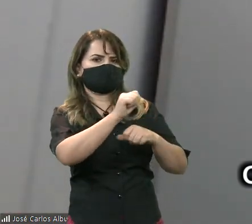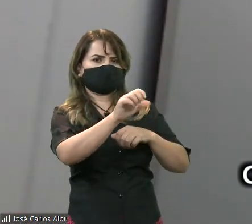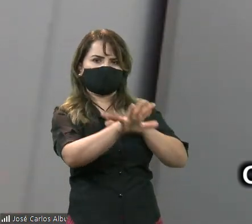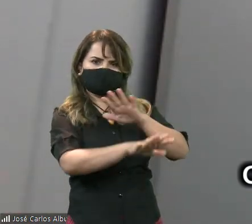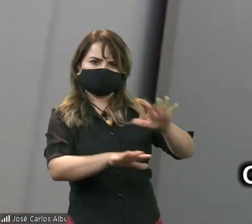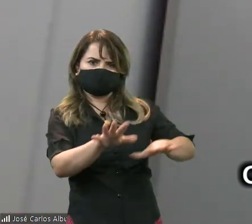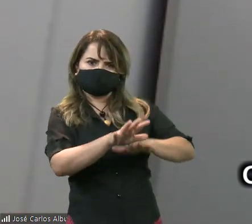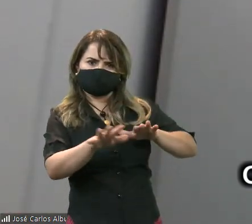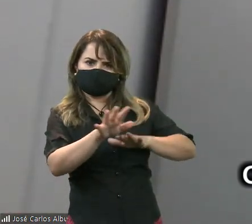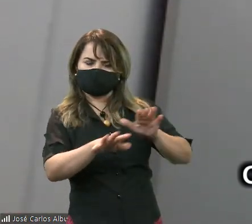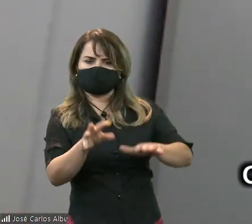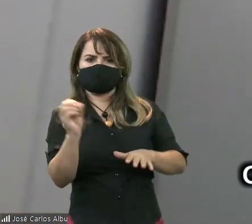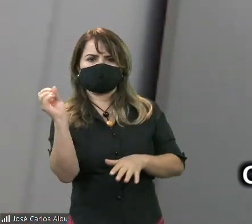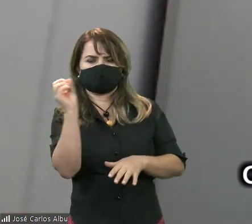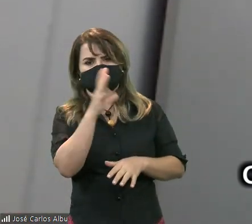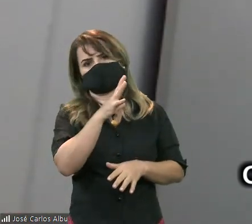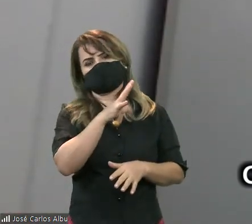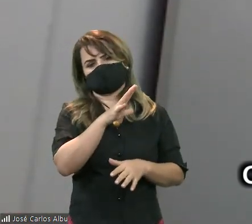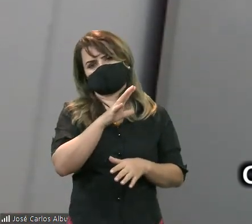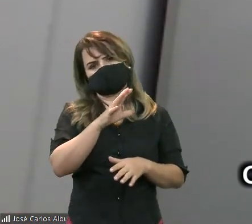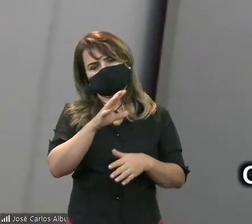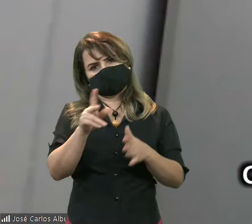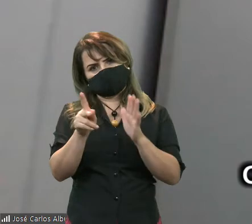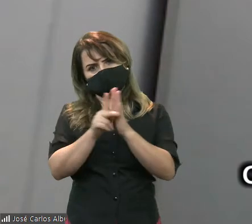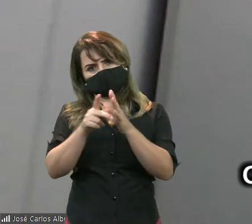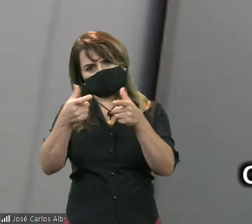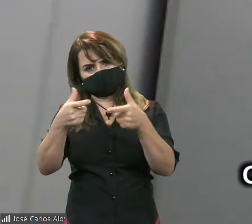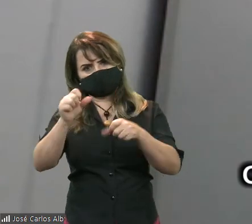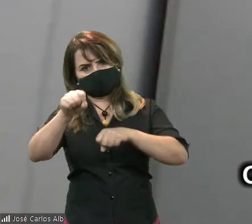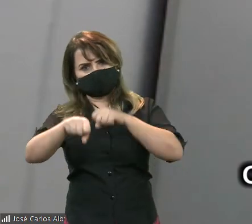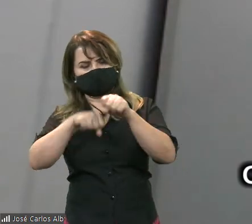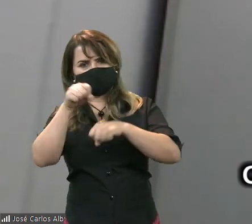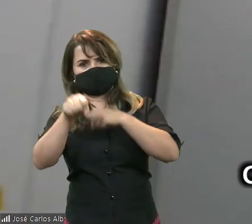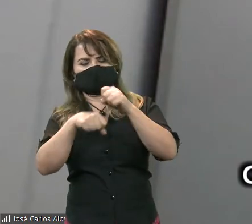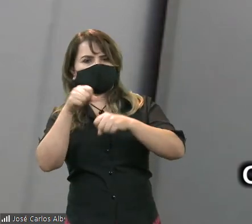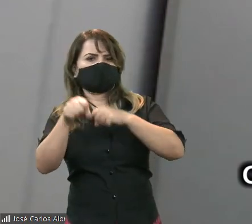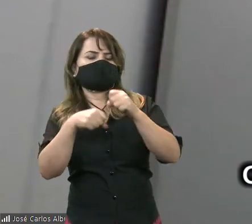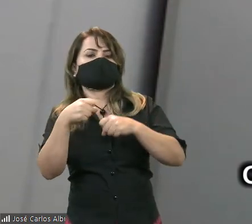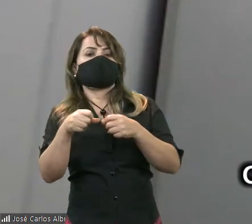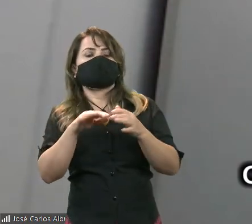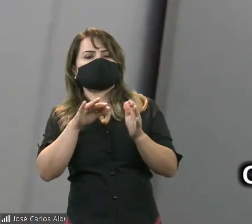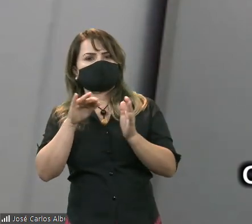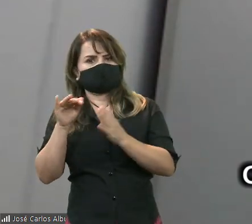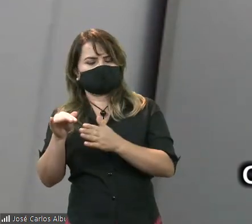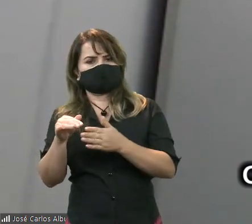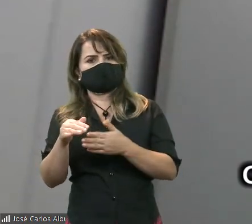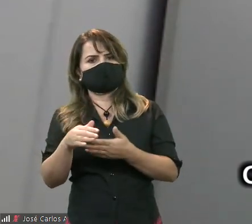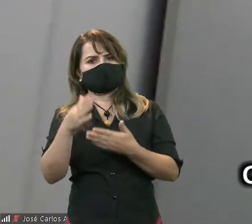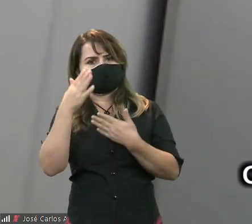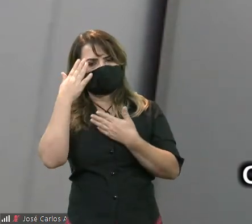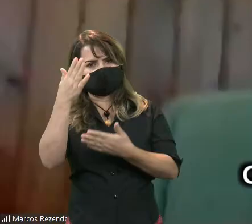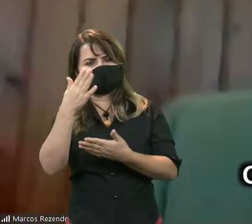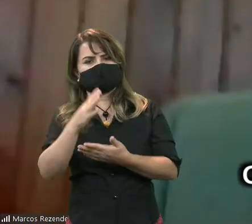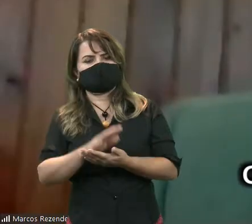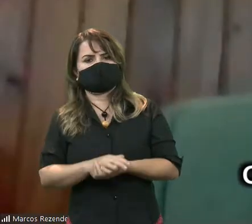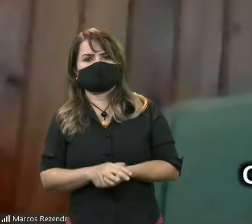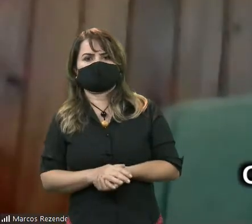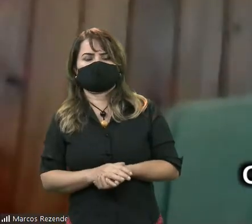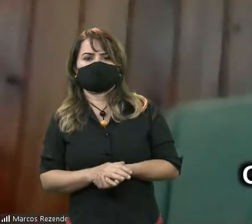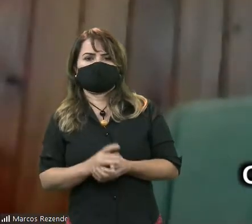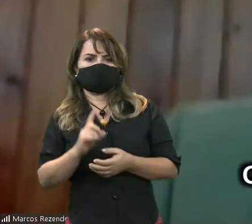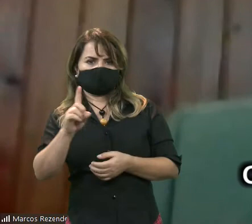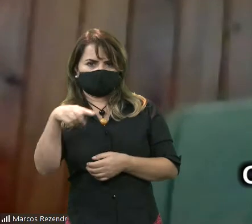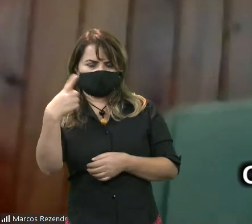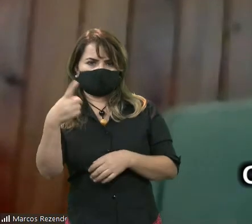os moradores, para a nossa população. Então peço a reserva do meu tempo aí e vou votar favorável. Tempo de Vossa